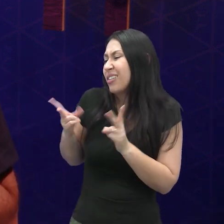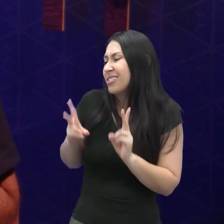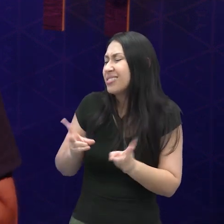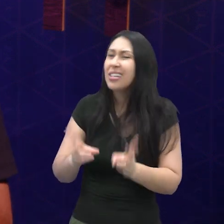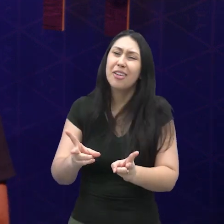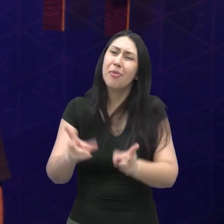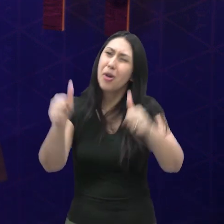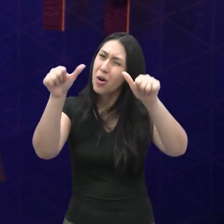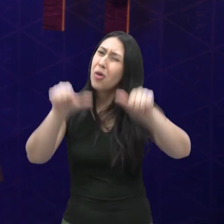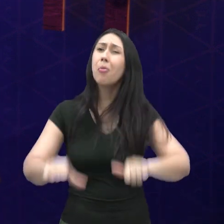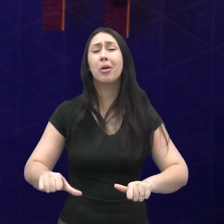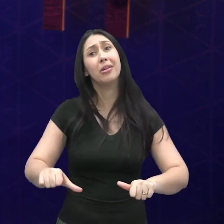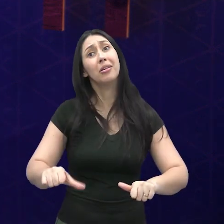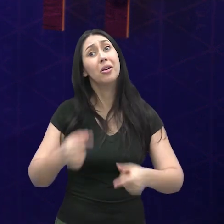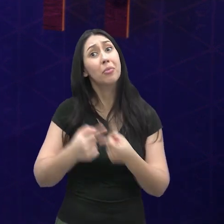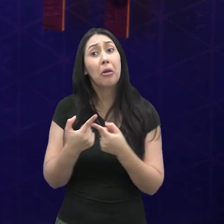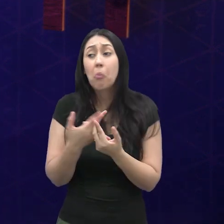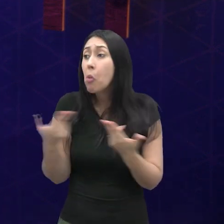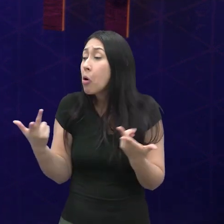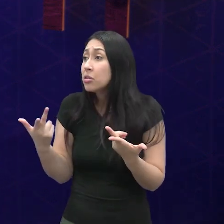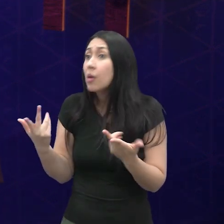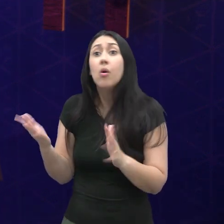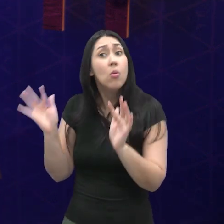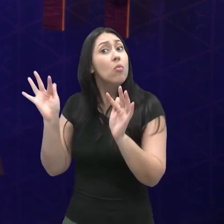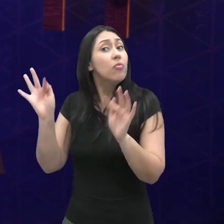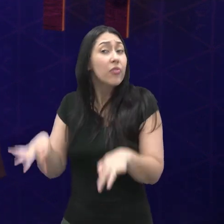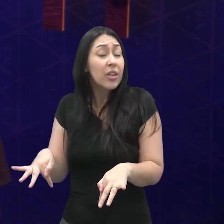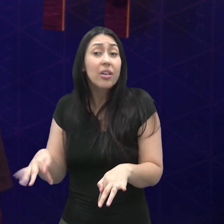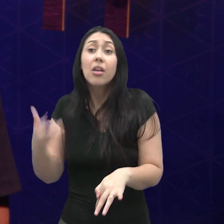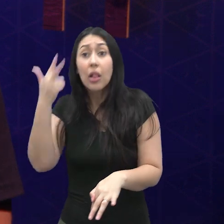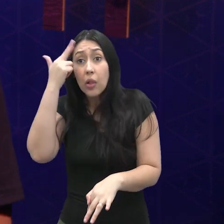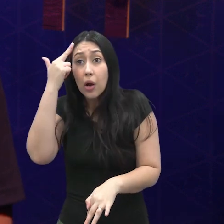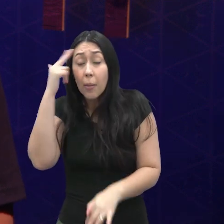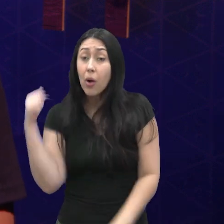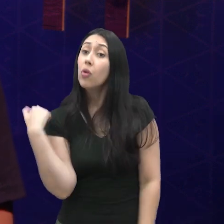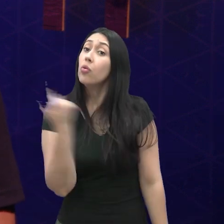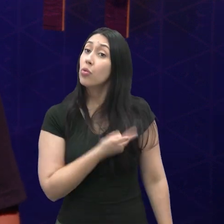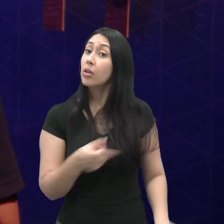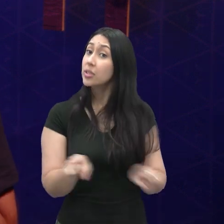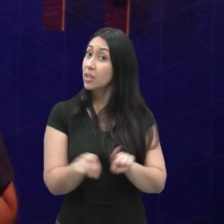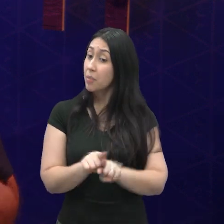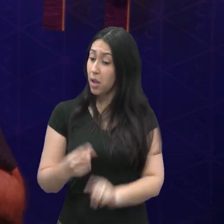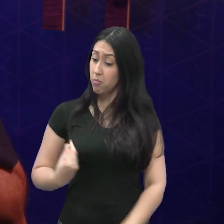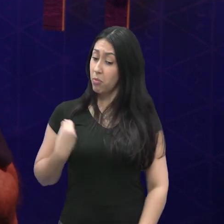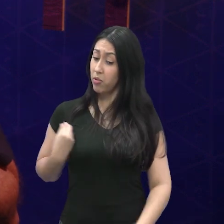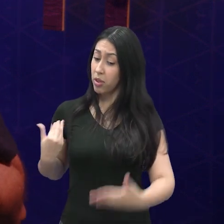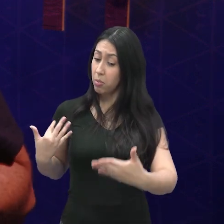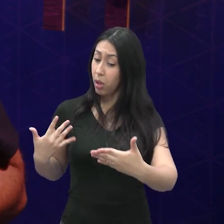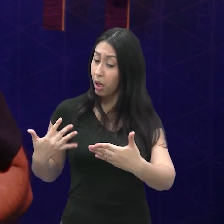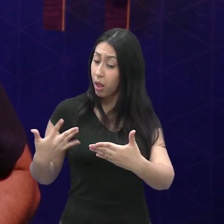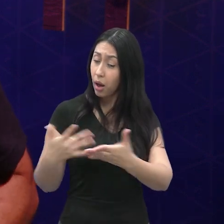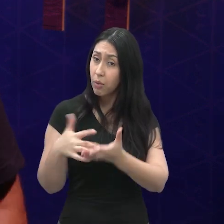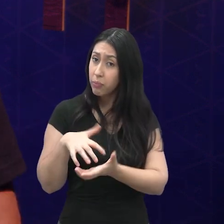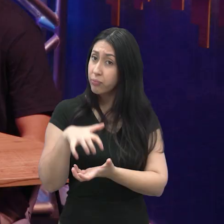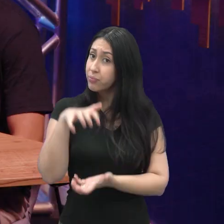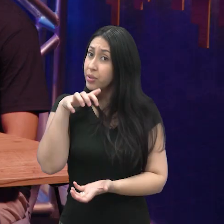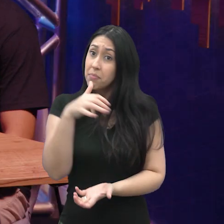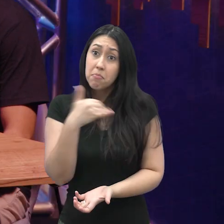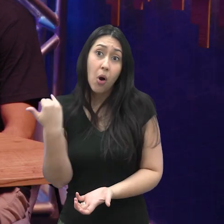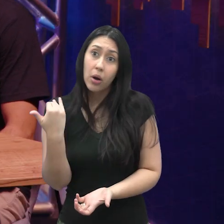coisas elas acabam mesmo. Então a gente precisa aceitar que a gente também acaba, que a gente também vai se deteriorando aos